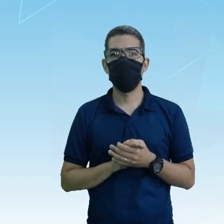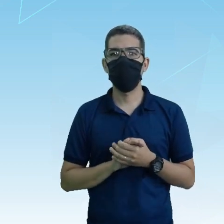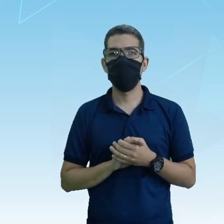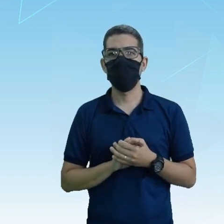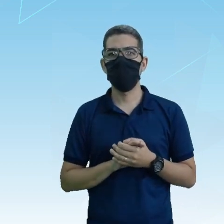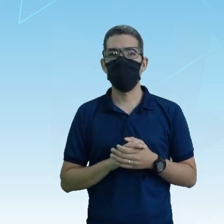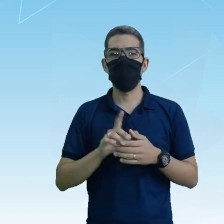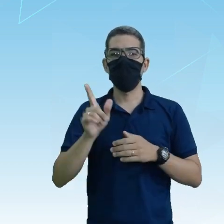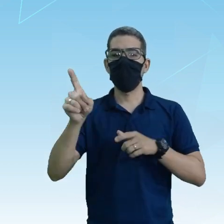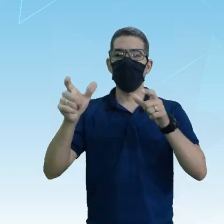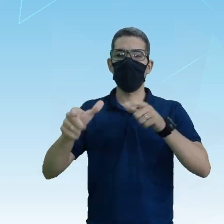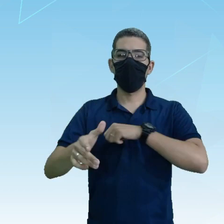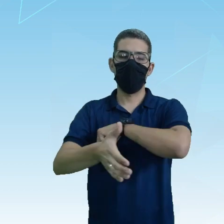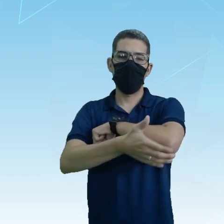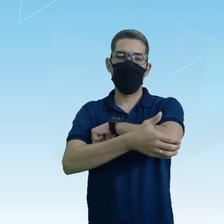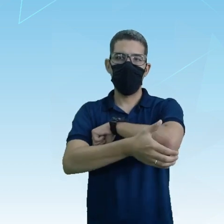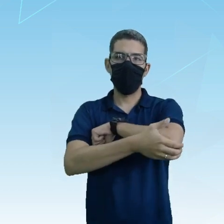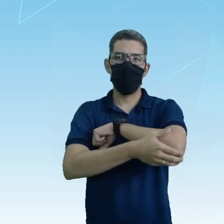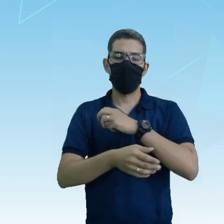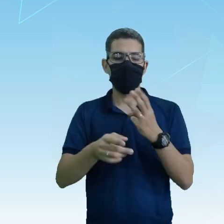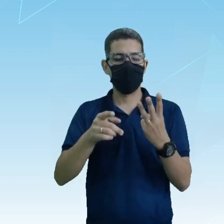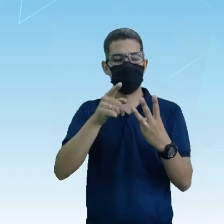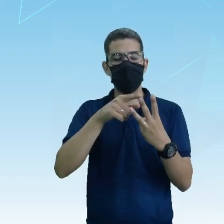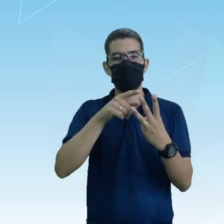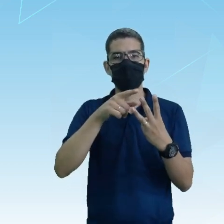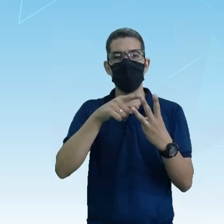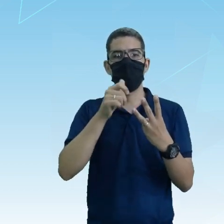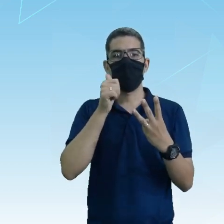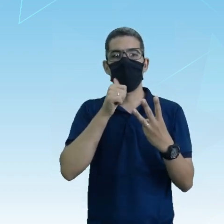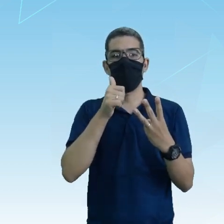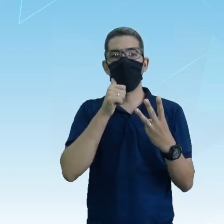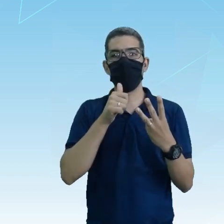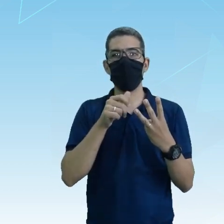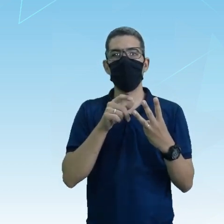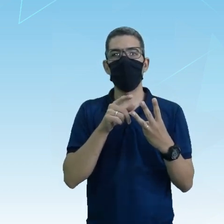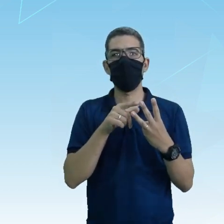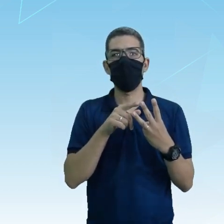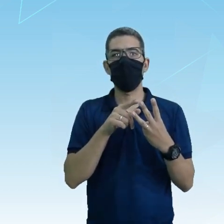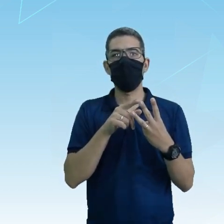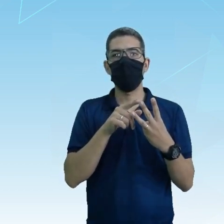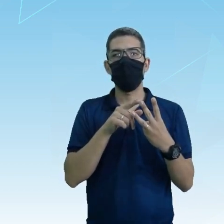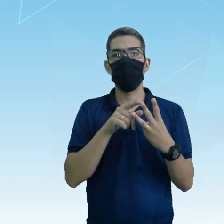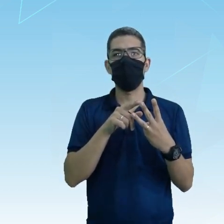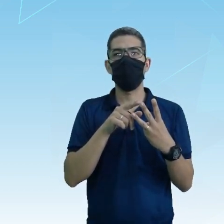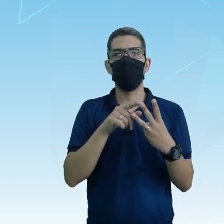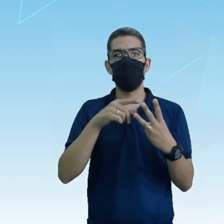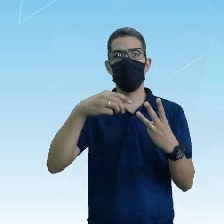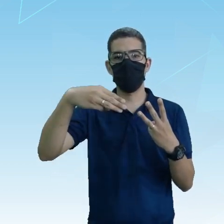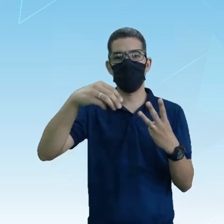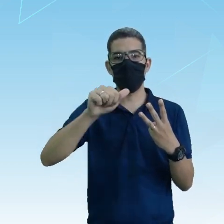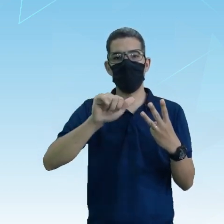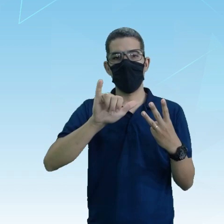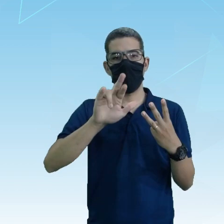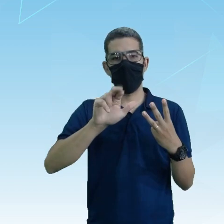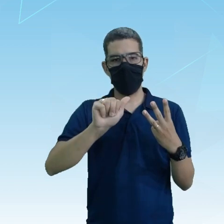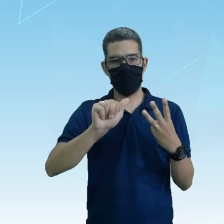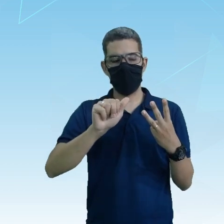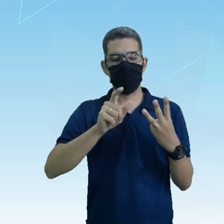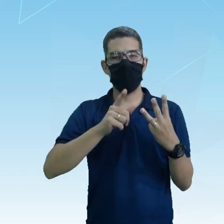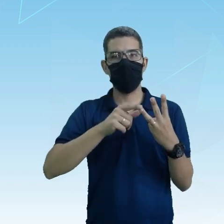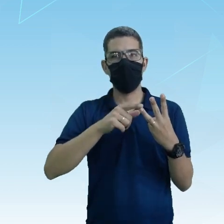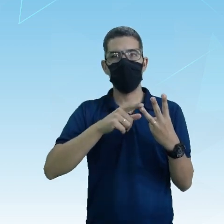no Cabo de Santo Agostinho, que é a professora e o professor. A professora Mayra Ribeiro e o